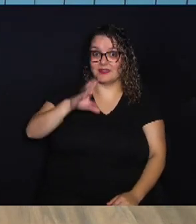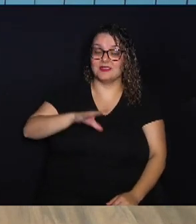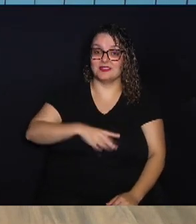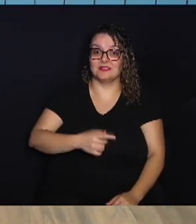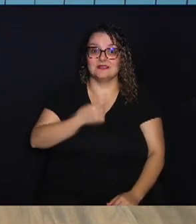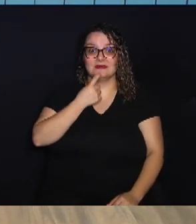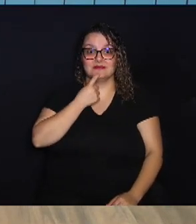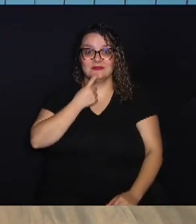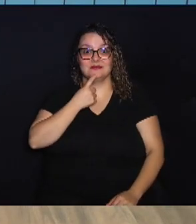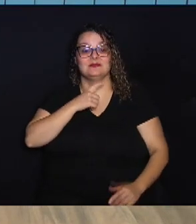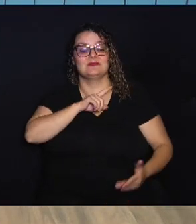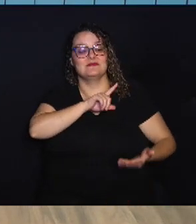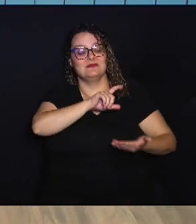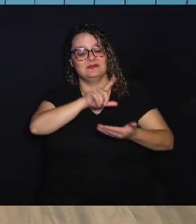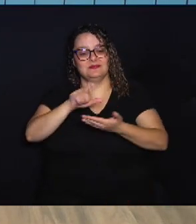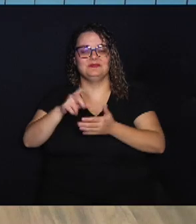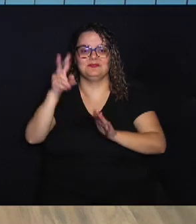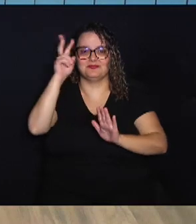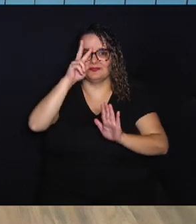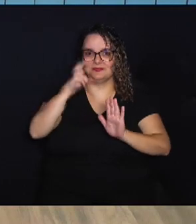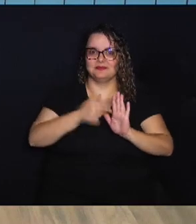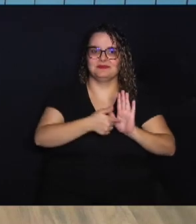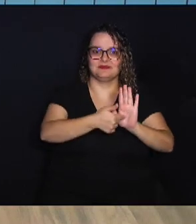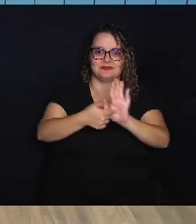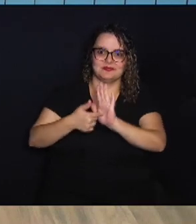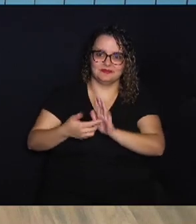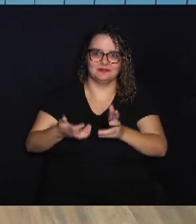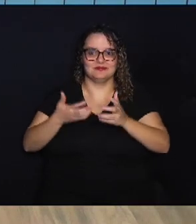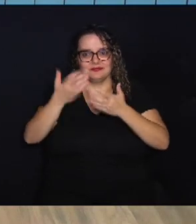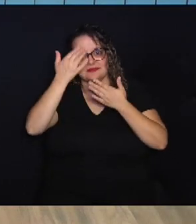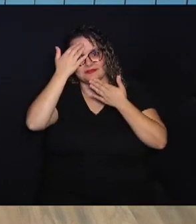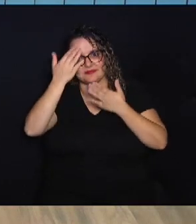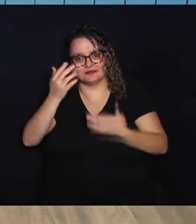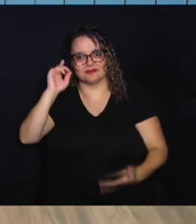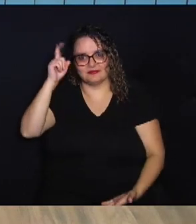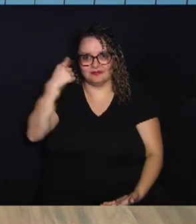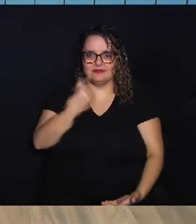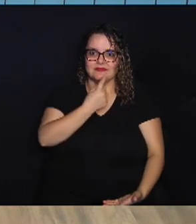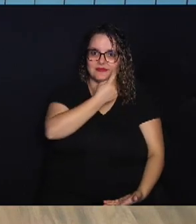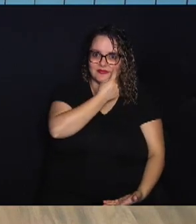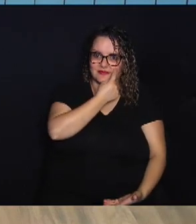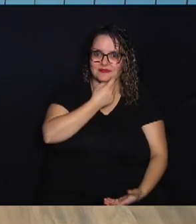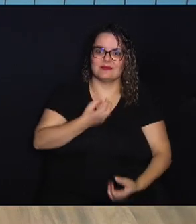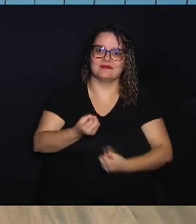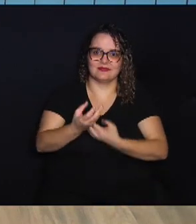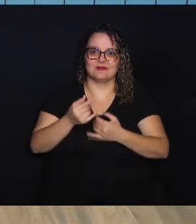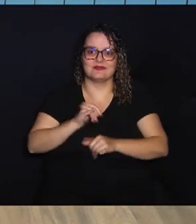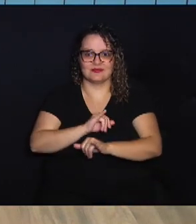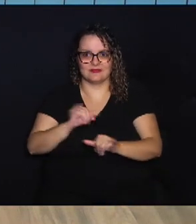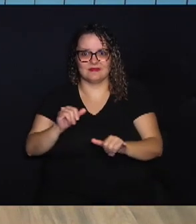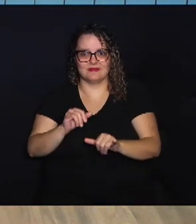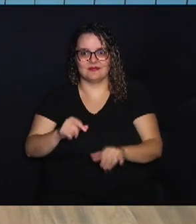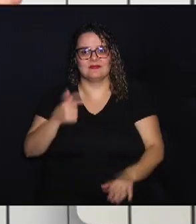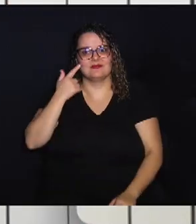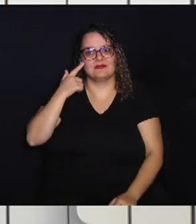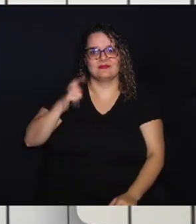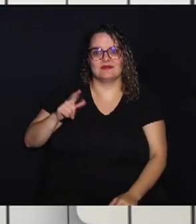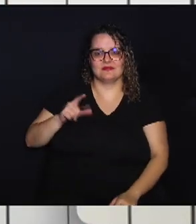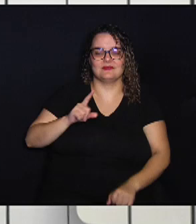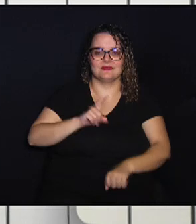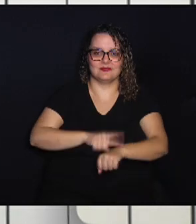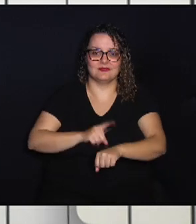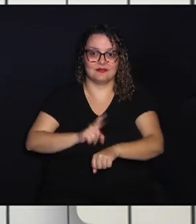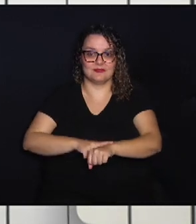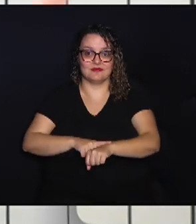Campinas, retratada, então, nesta exposição. Quero agradecer a Amina Abreu por trazer as informações e, claro, a disponibilidade